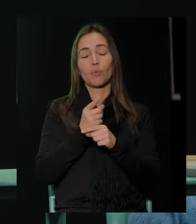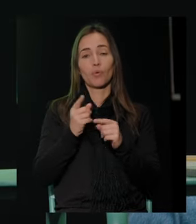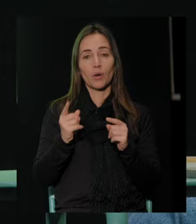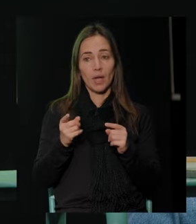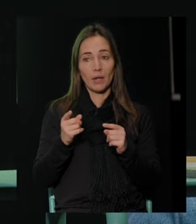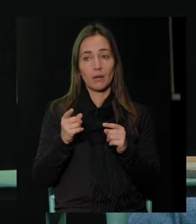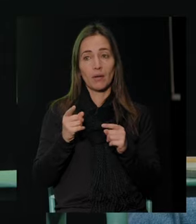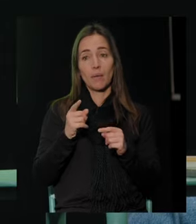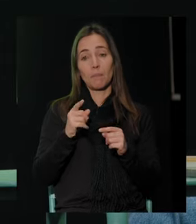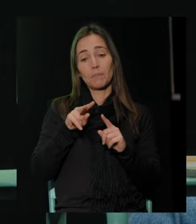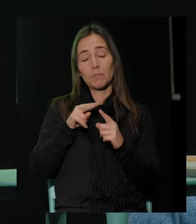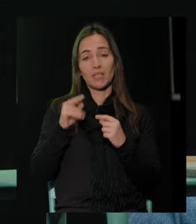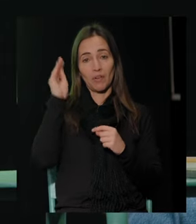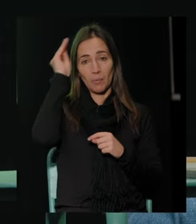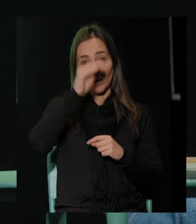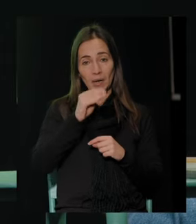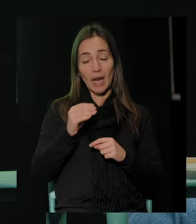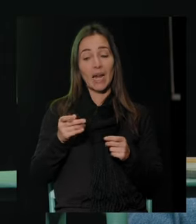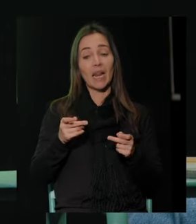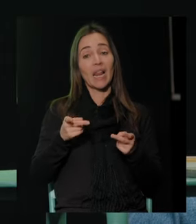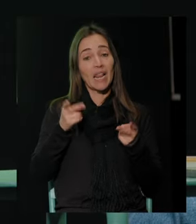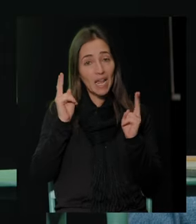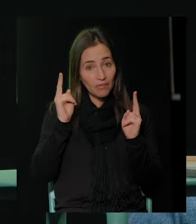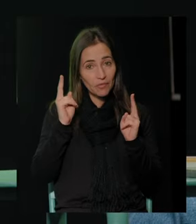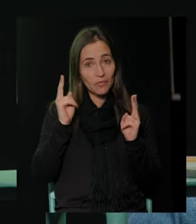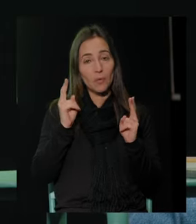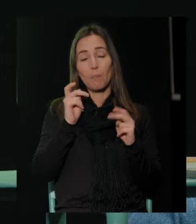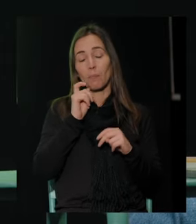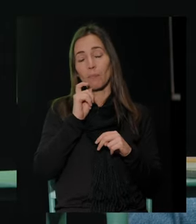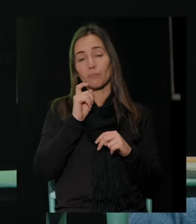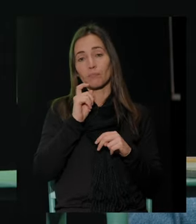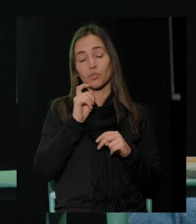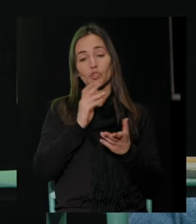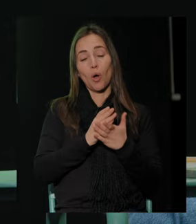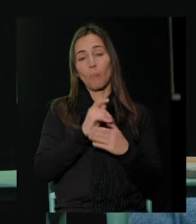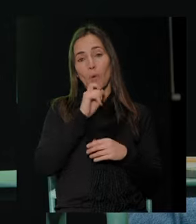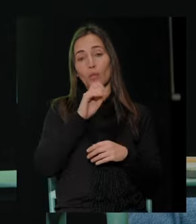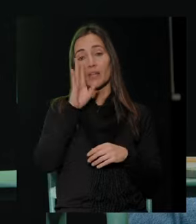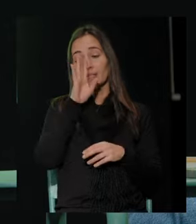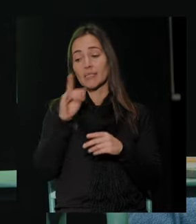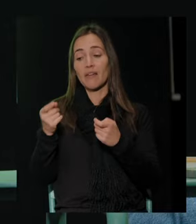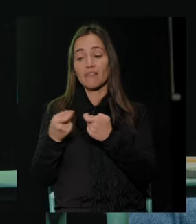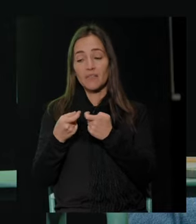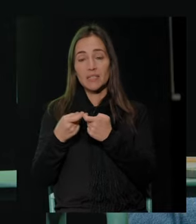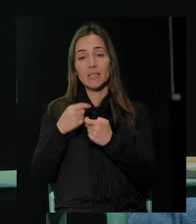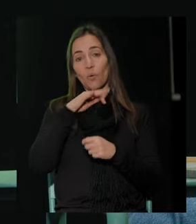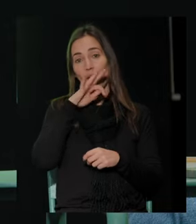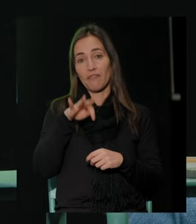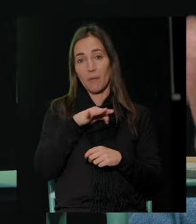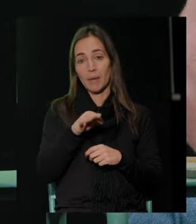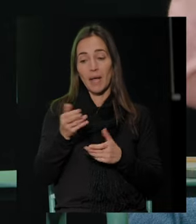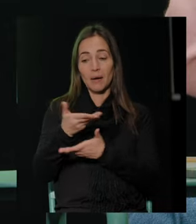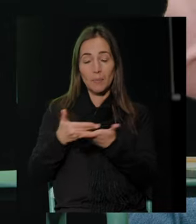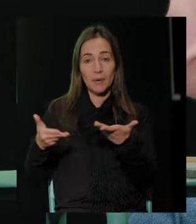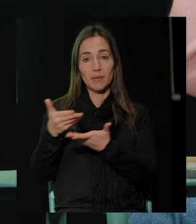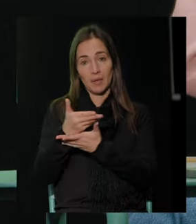numa visão republicana, ninguém pode ser livre se os seus vizinhos, a sua família, essas pessoas com quem partilha a comunidade,